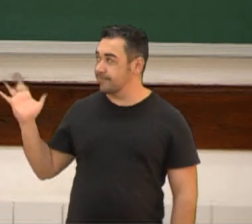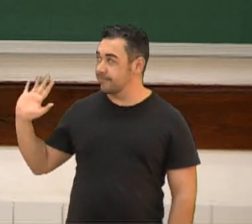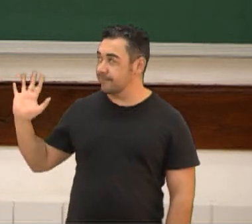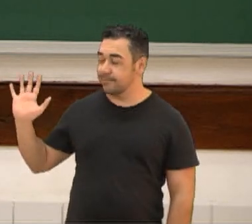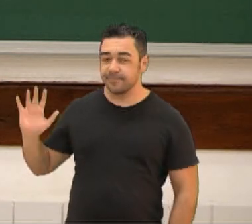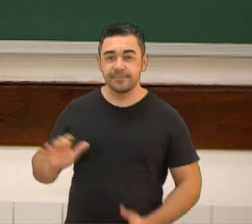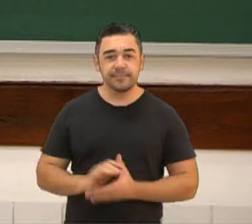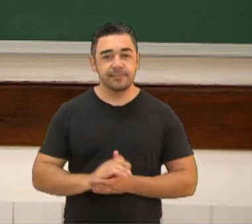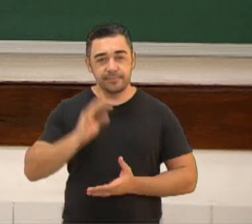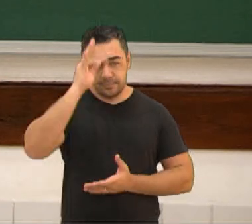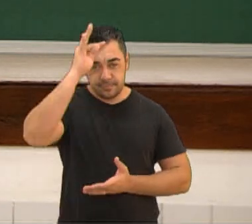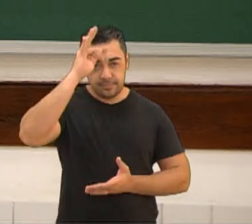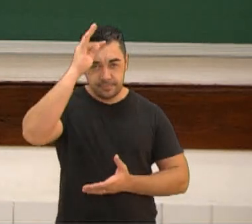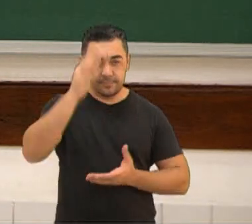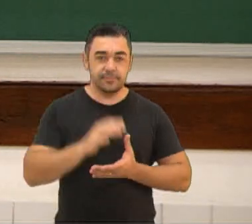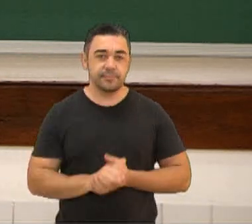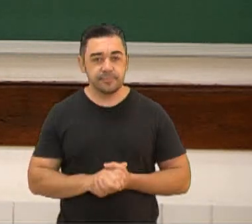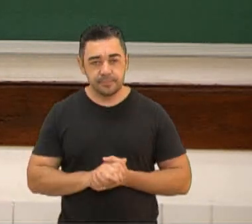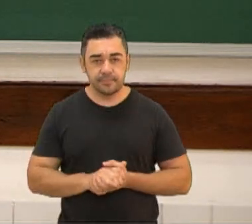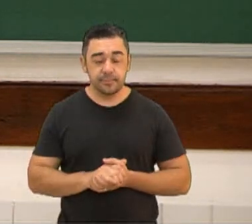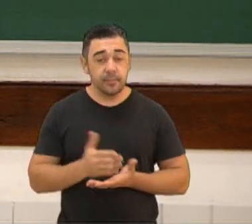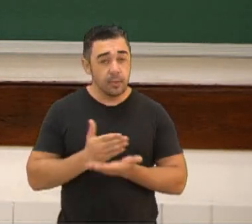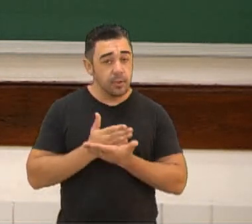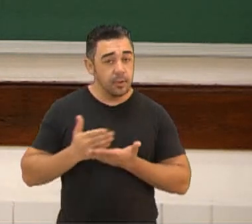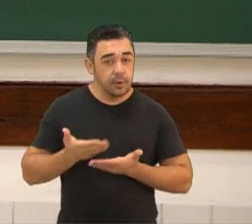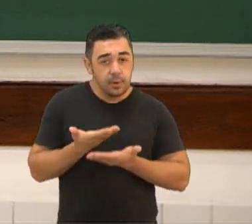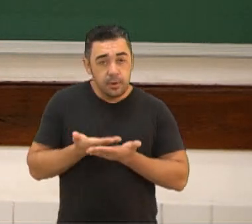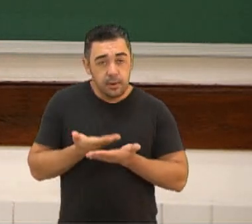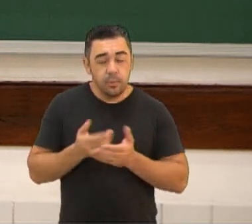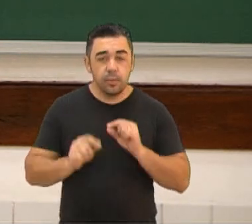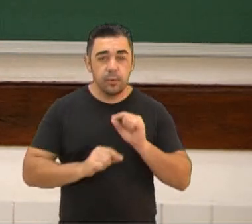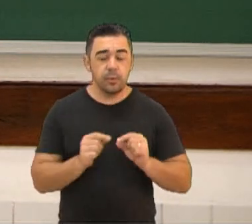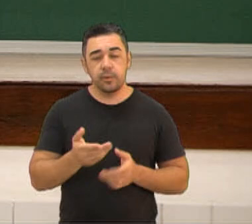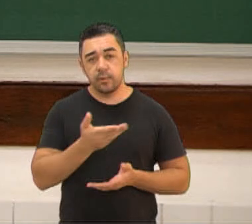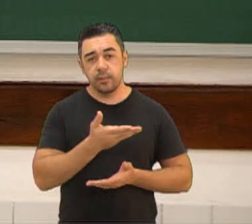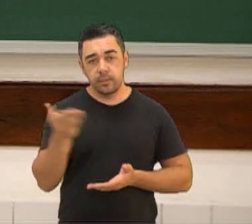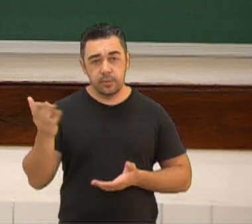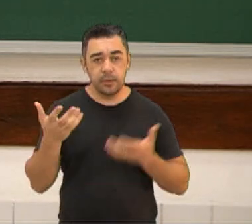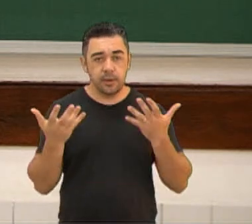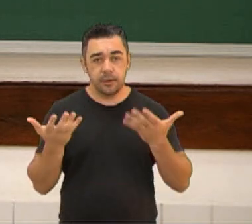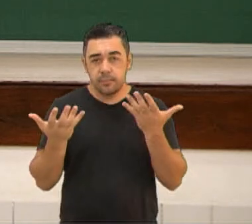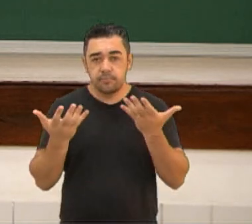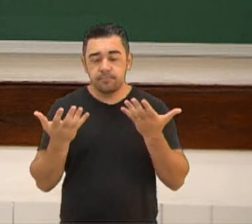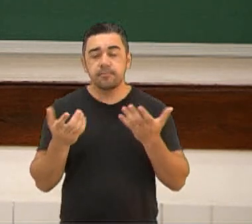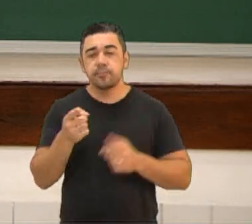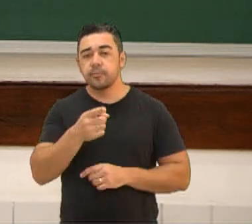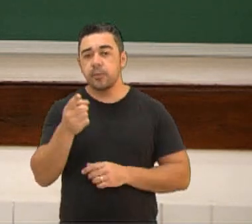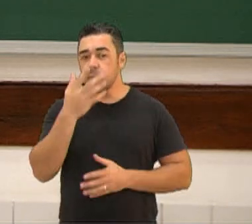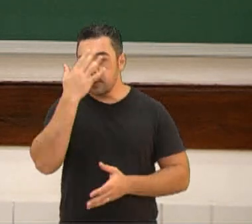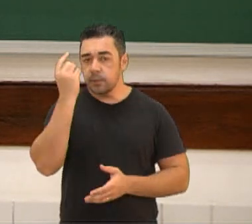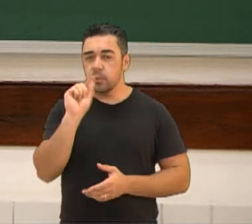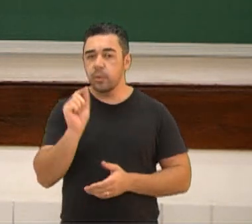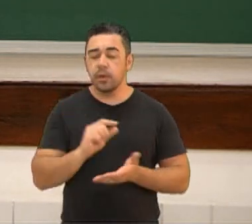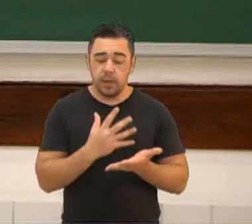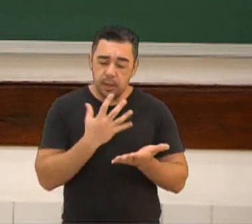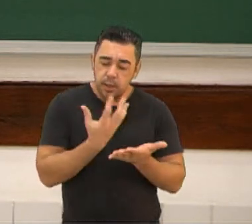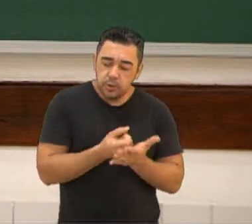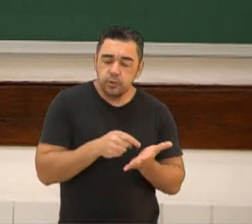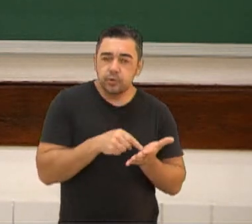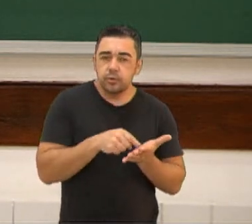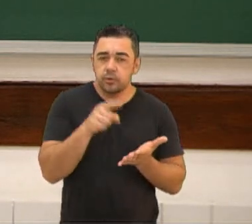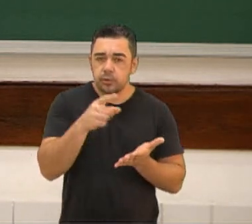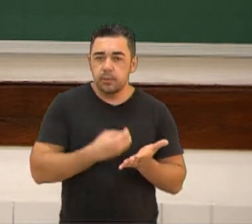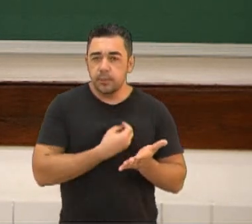Tiago. E antes da gente começar a aula, eu quero que vocês não esqueçam de fazer o registro de frequência de vocês no